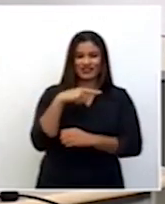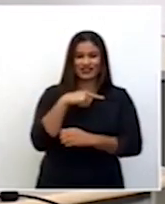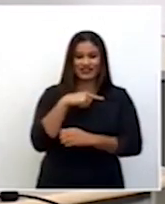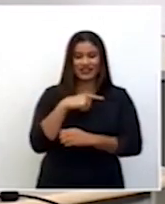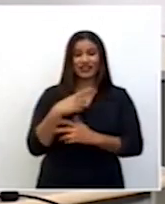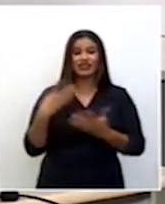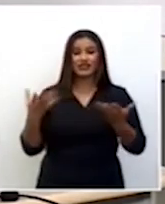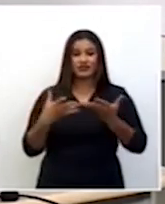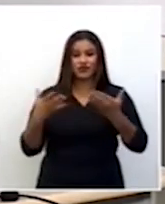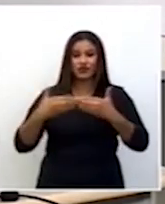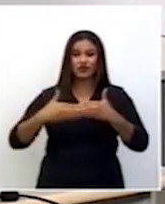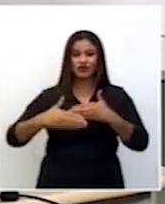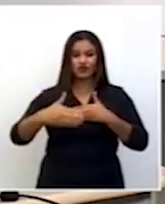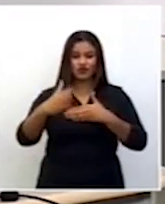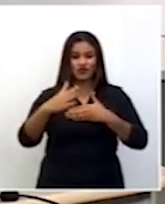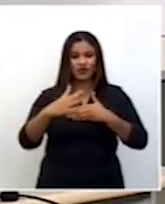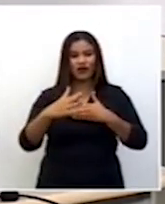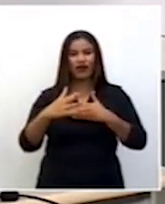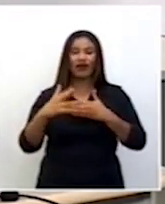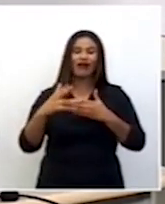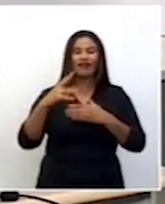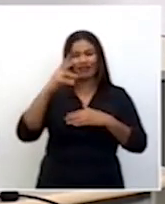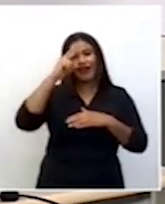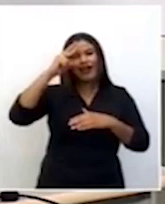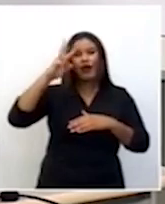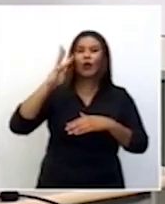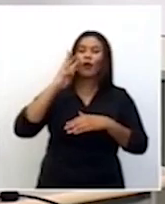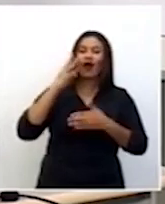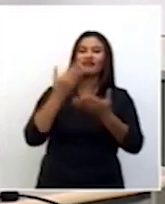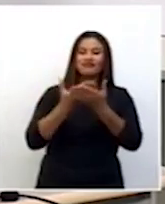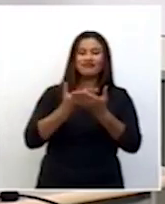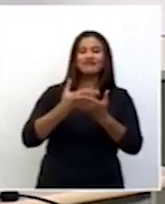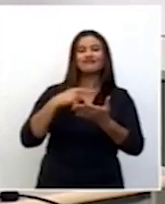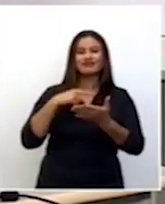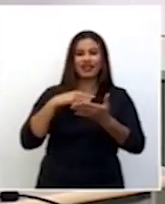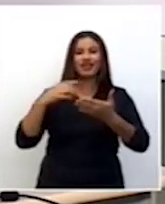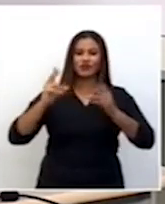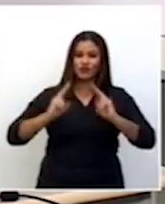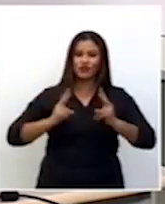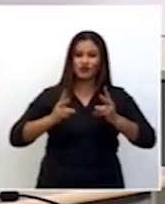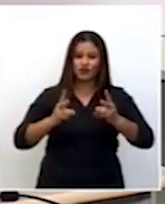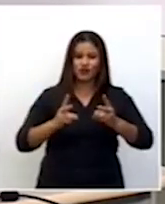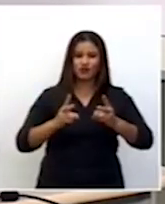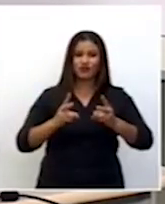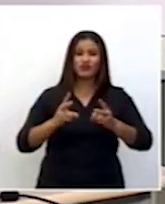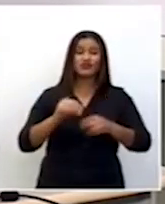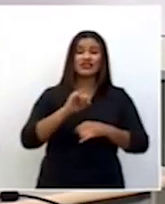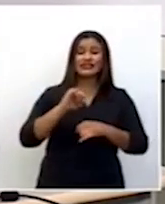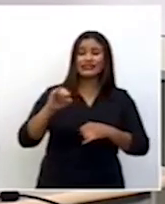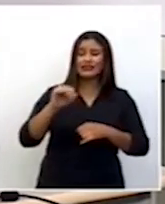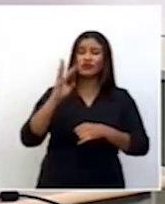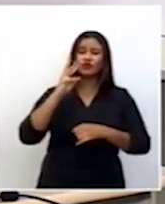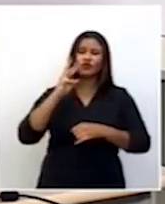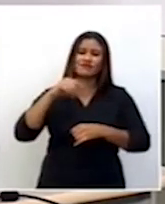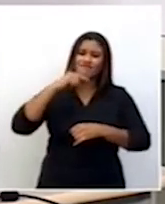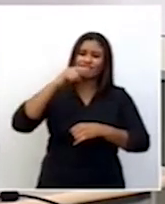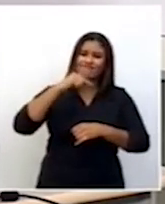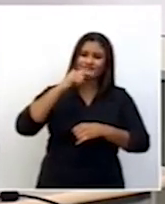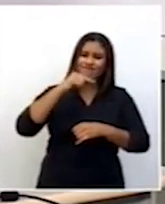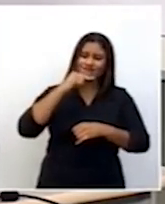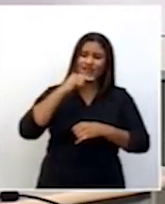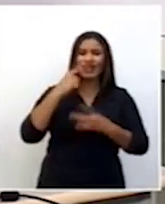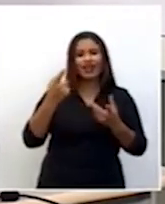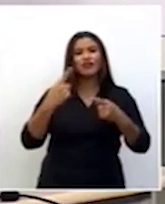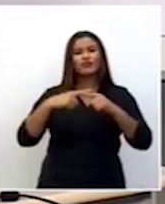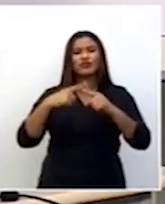alguns conceitos que foi passado na quarta-feira passada. Se você não teve acesso a essa aula da quarta-feira, do dia 20, porque foi